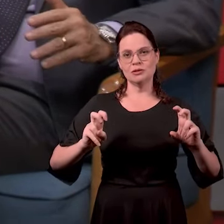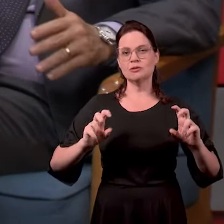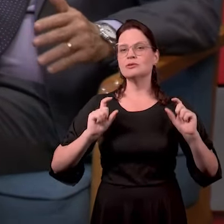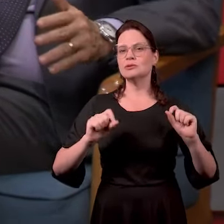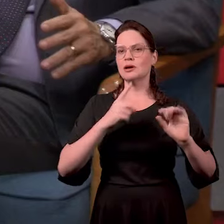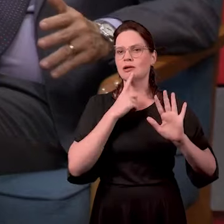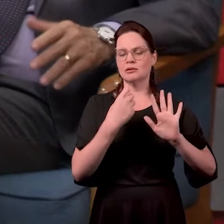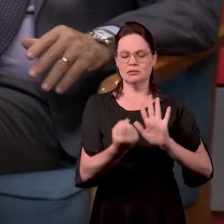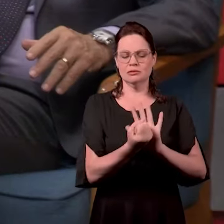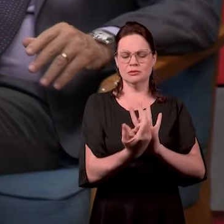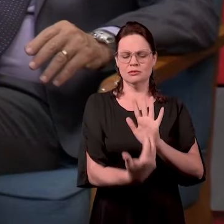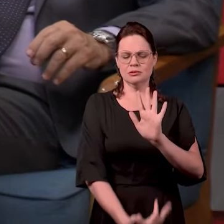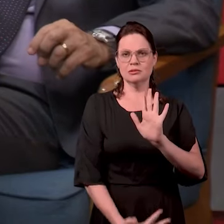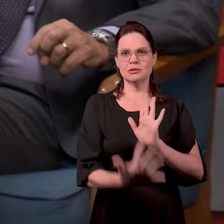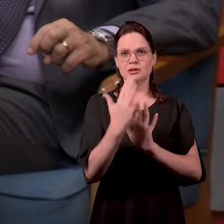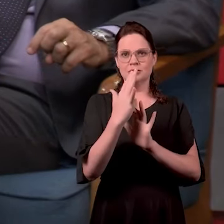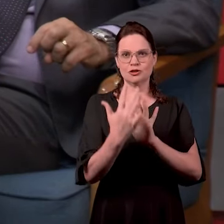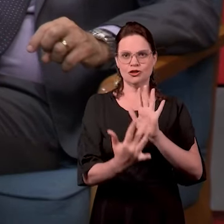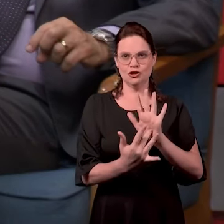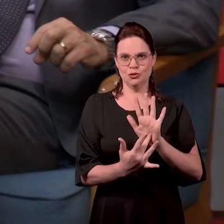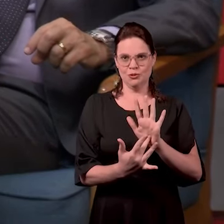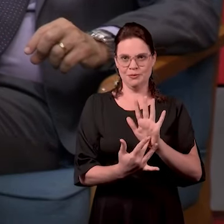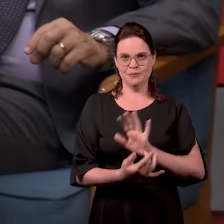o sangue de Jesus.